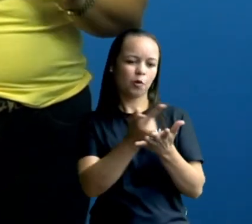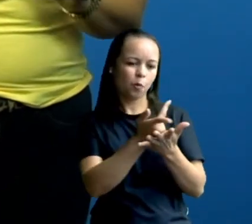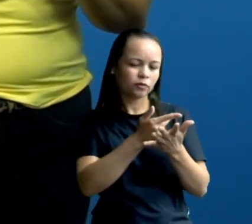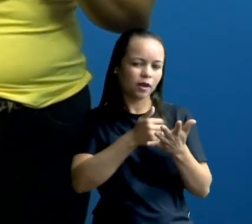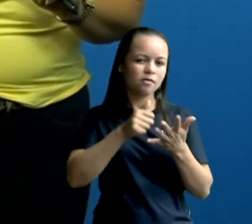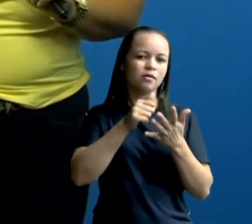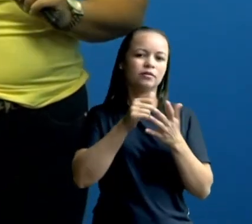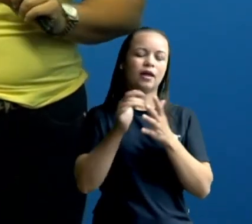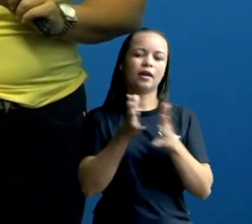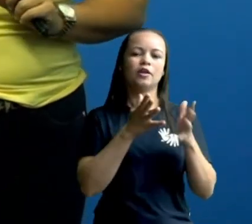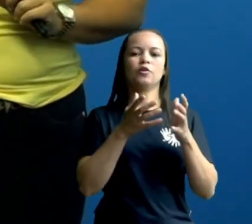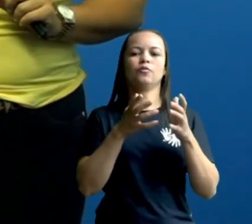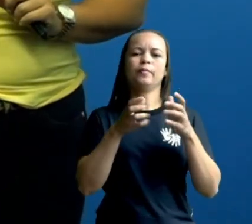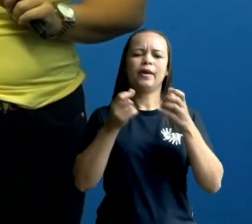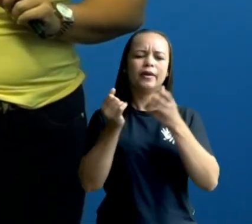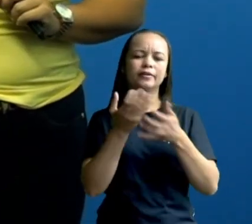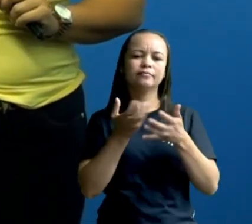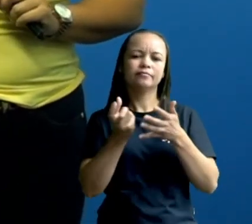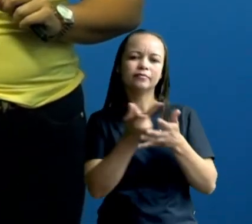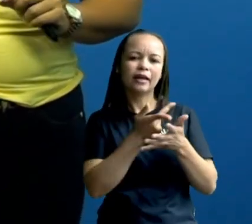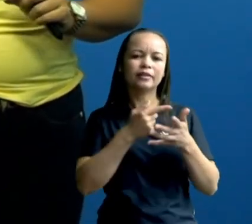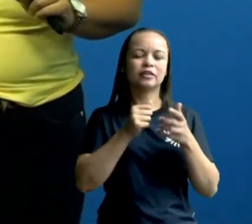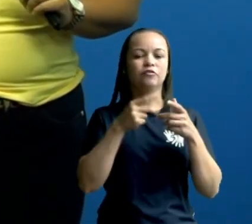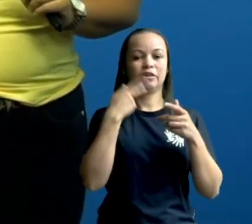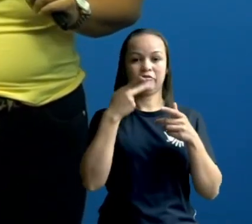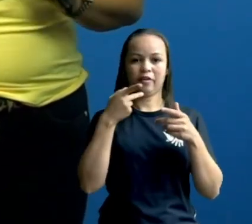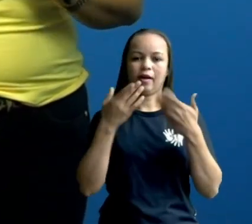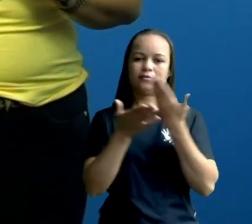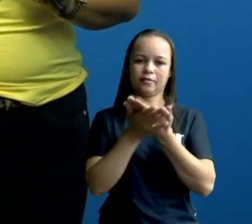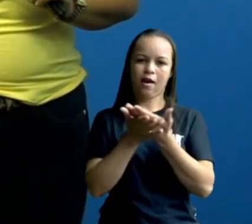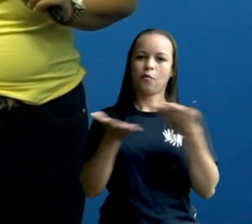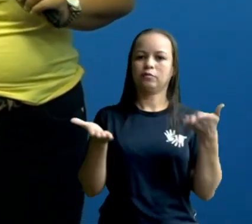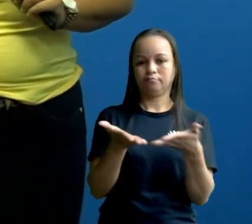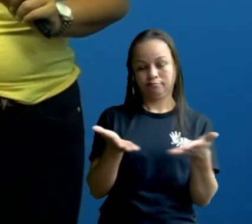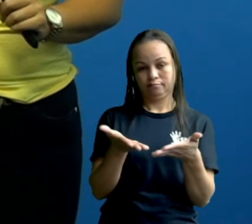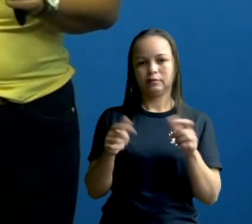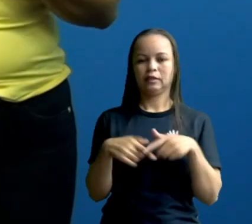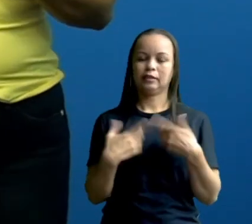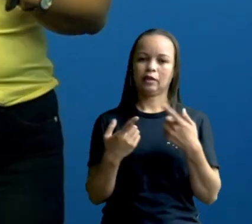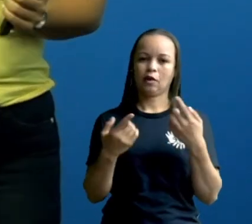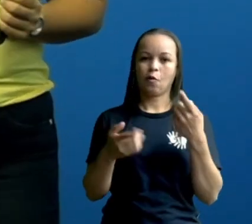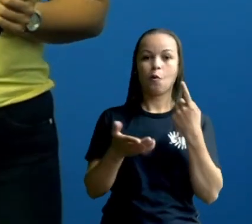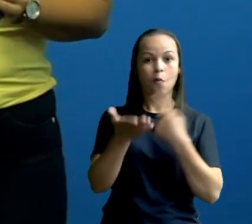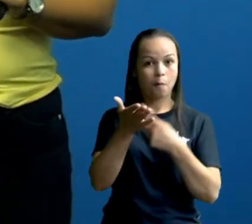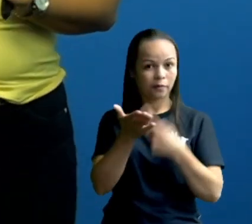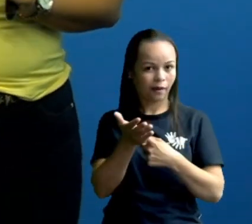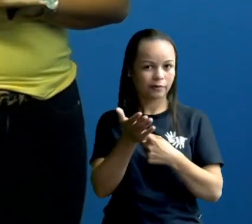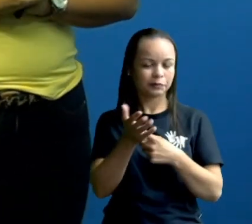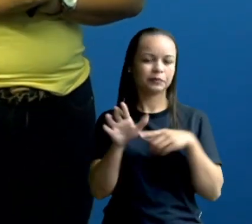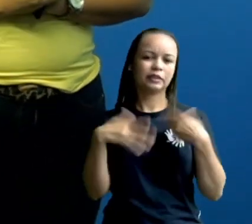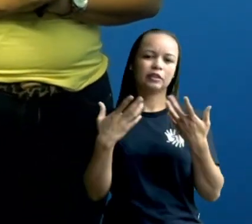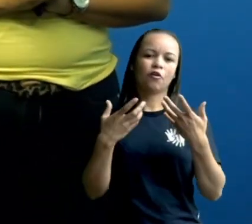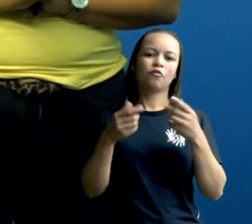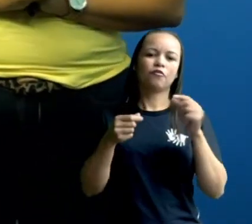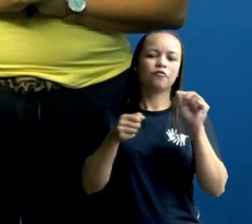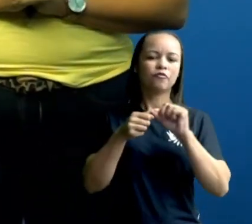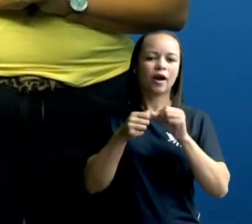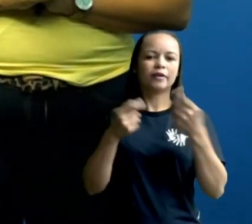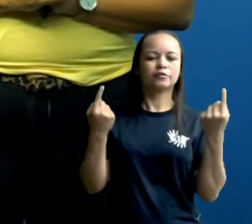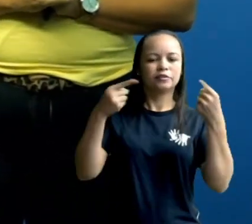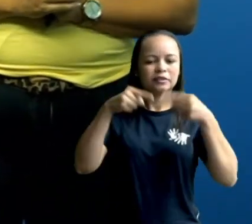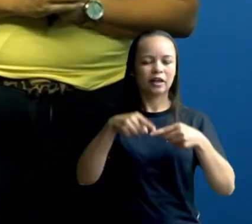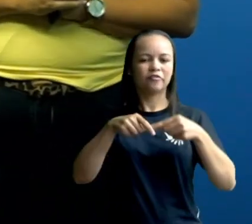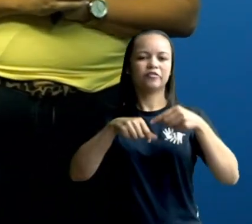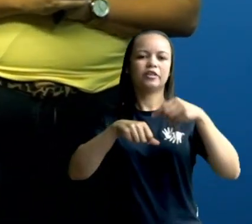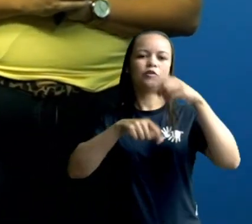Que retrate sobre a aula de hoje. Combinado assim? Então, faz o desafio, tira a foto e manda para a tua professora